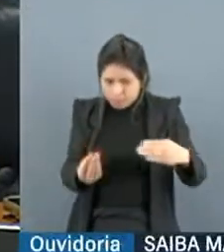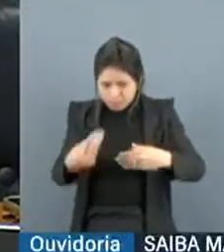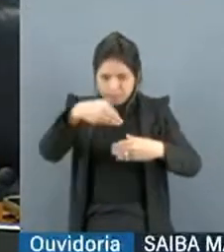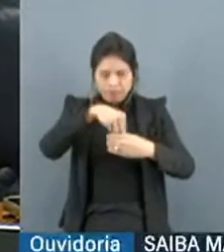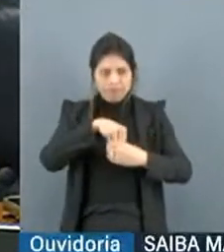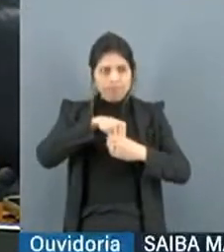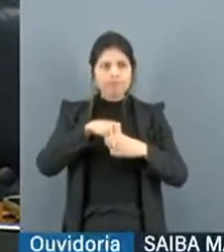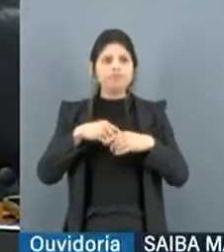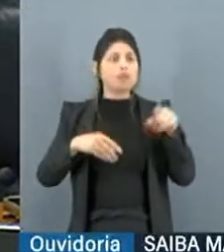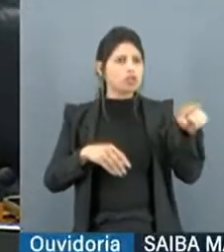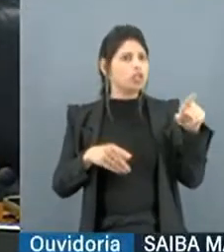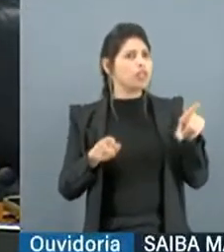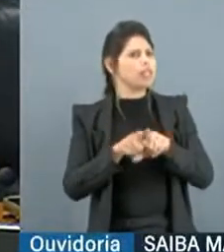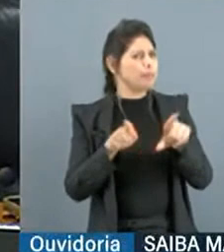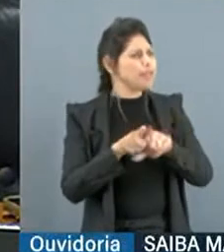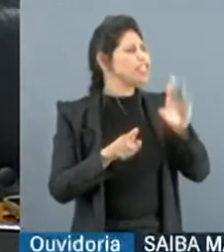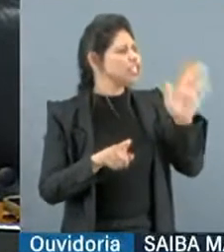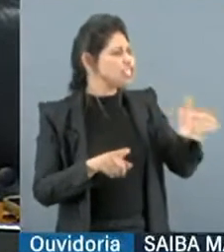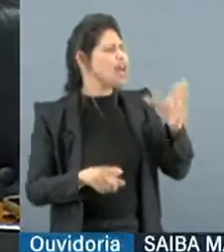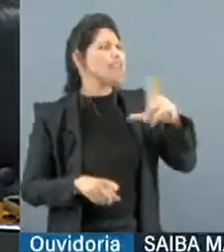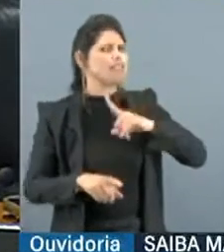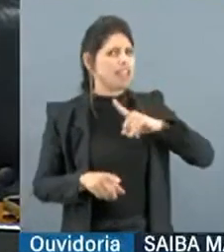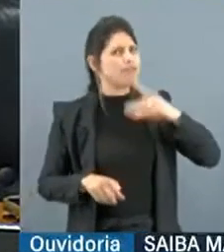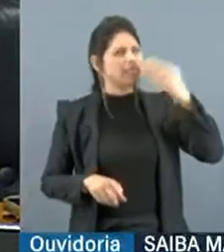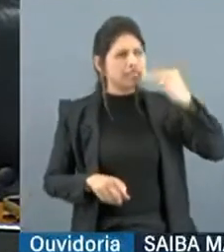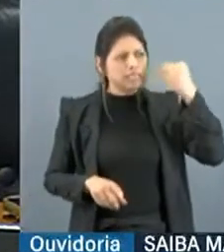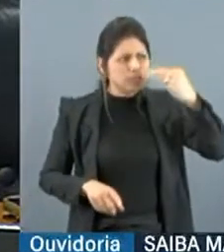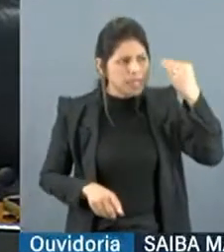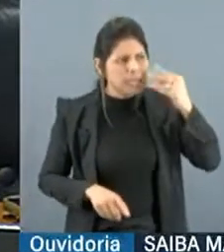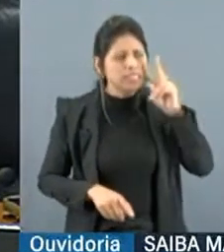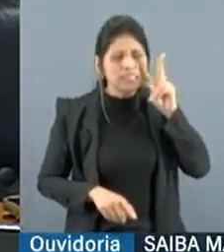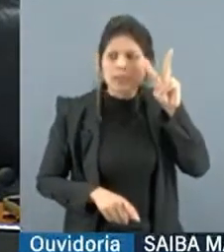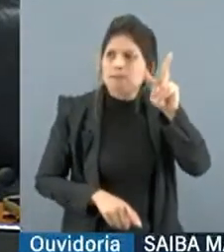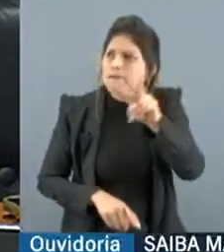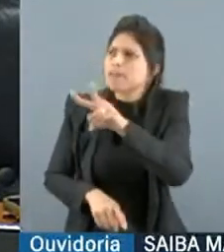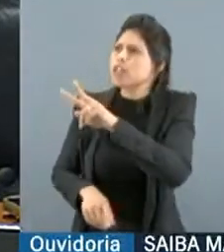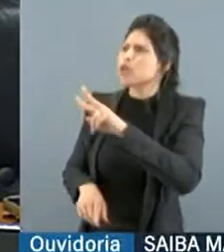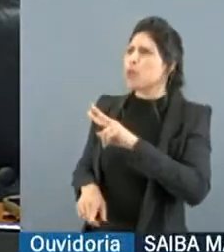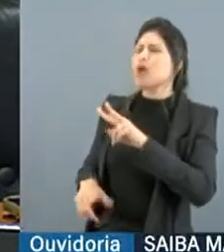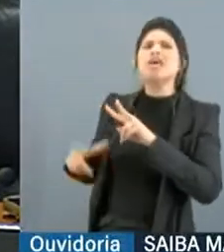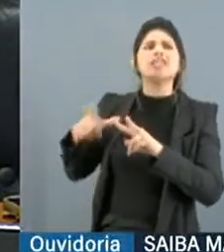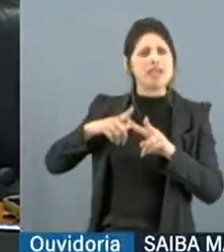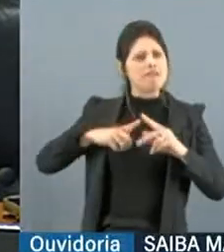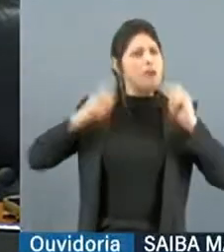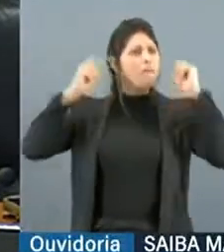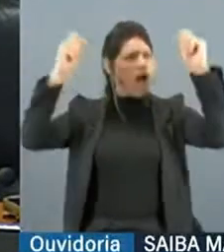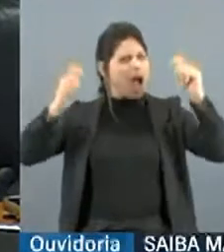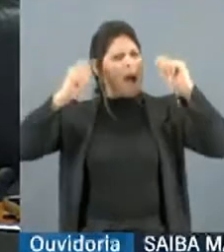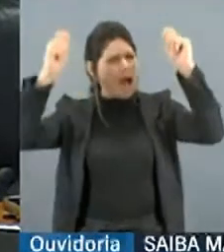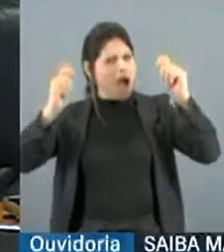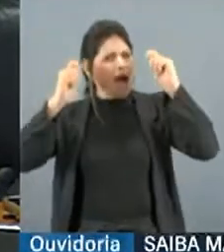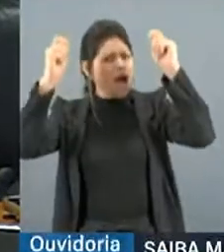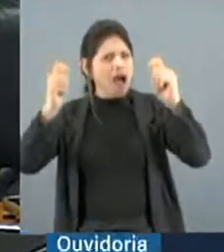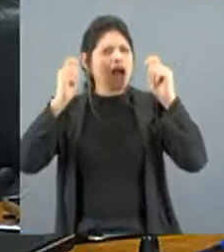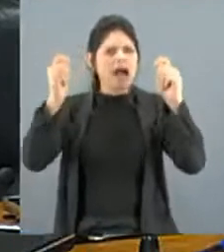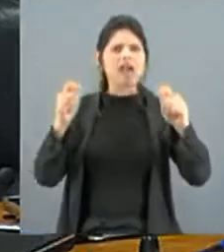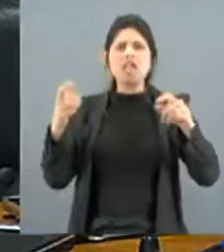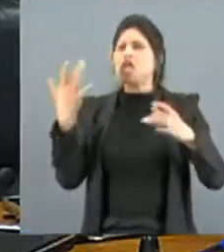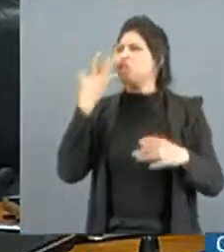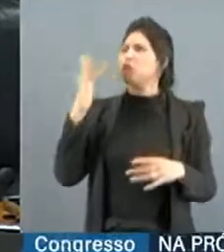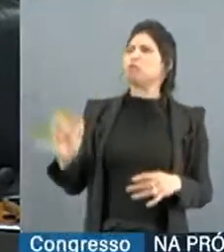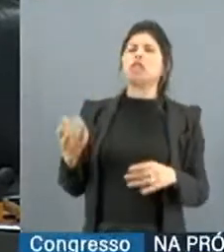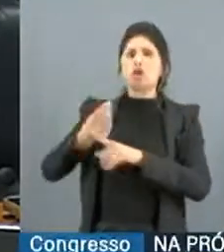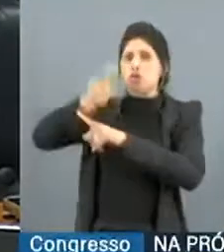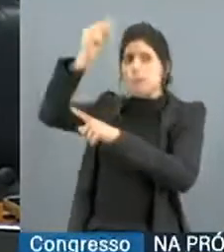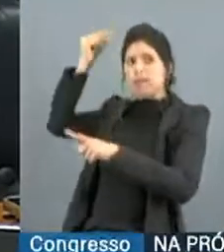que é senador, foi senador várias vezes aqui, viu esses prédios serem incendiados, protestos. Não sei como é que era naquela época.